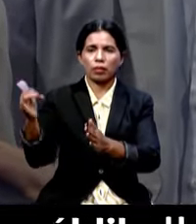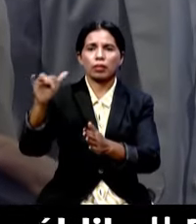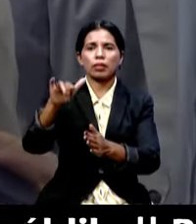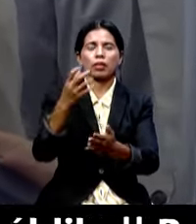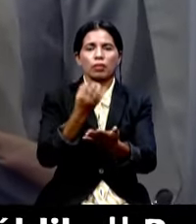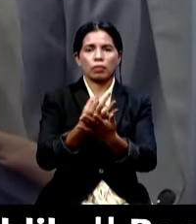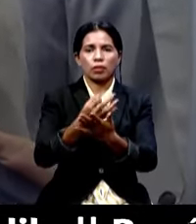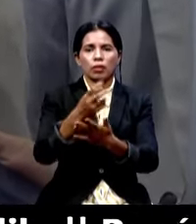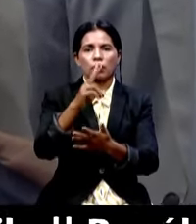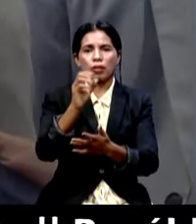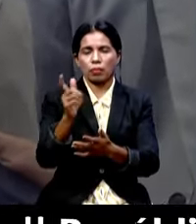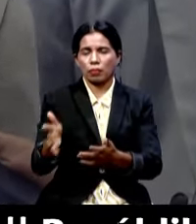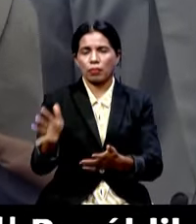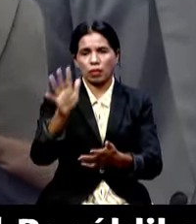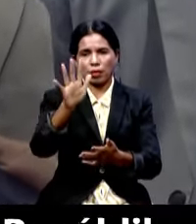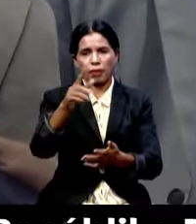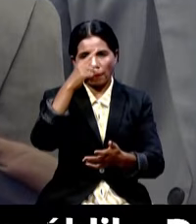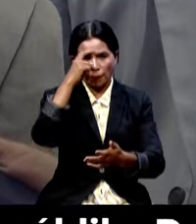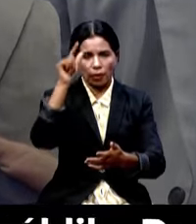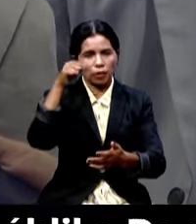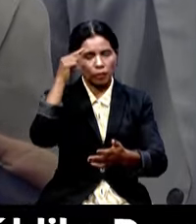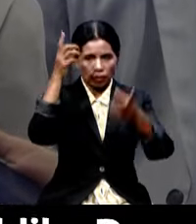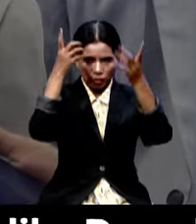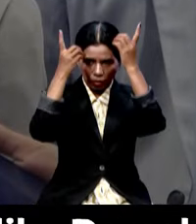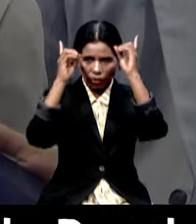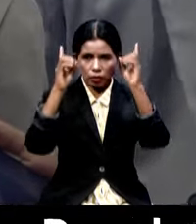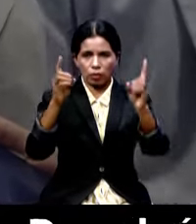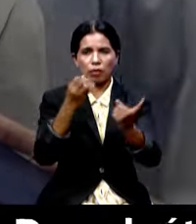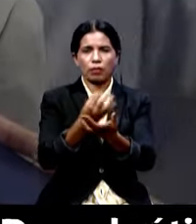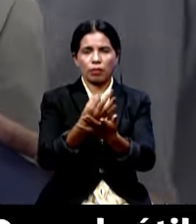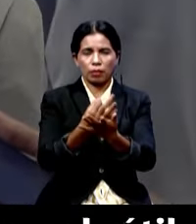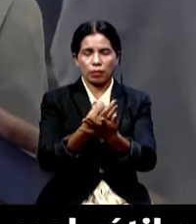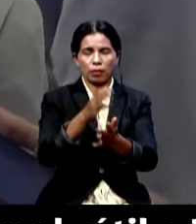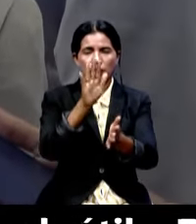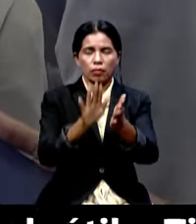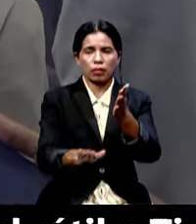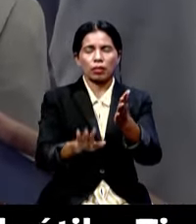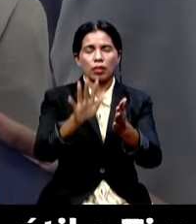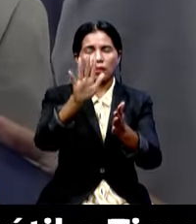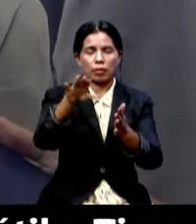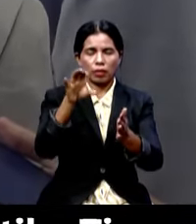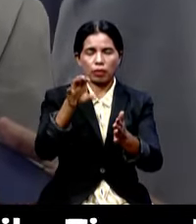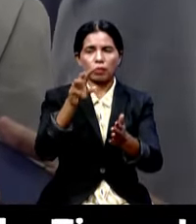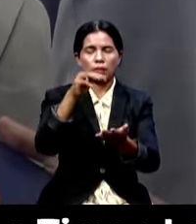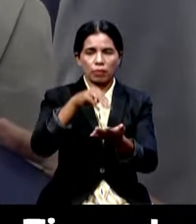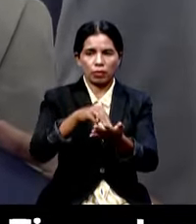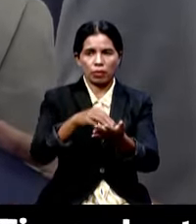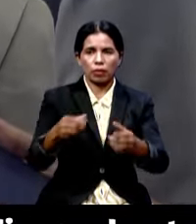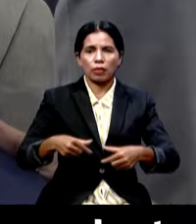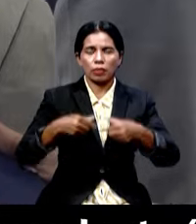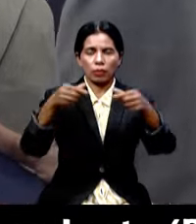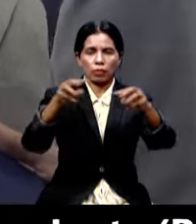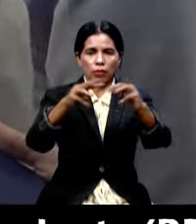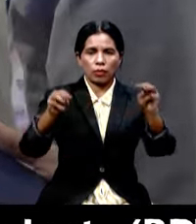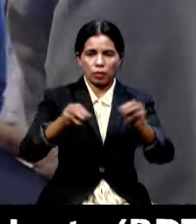orçamento 2025 nian. Tambor o governo decide que o orçamento menos 500 mil maikrai se entrega ao município